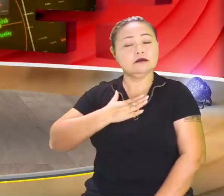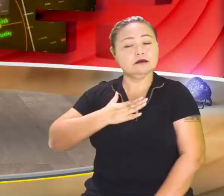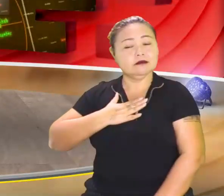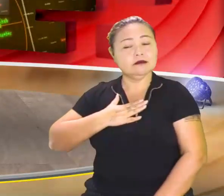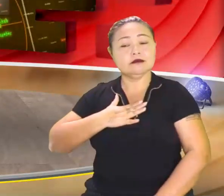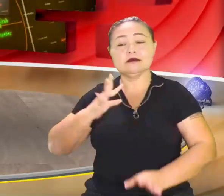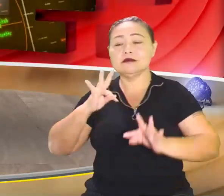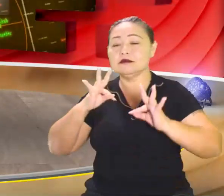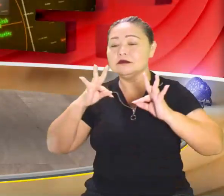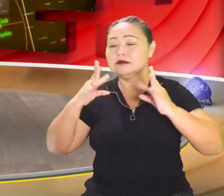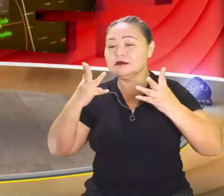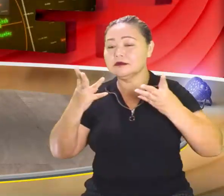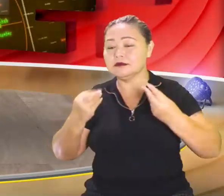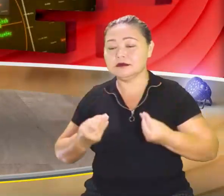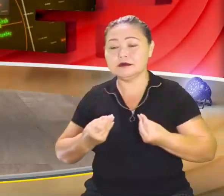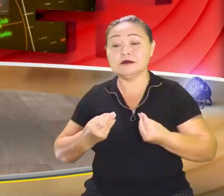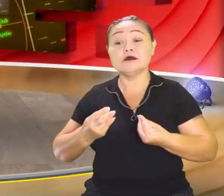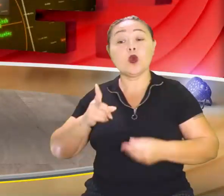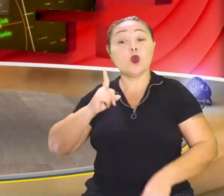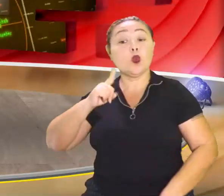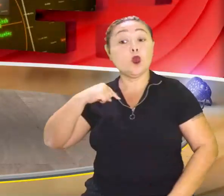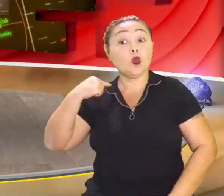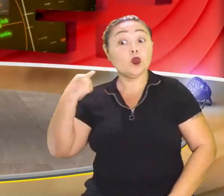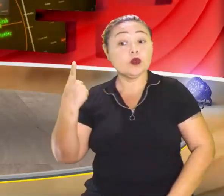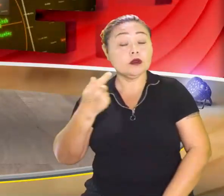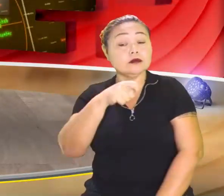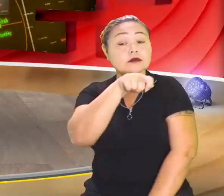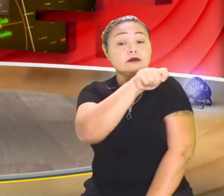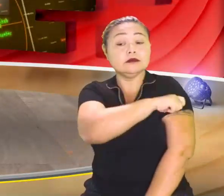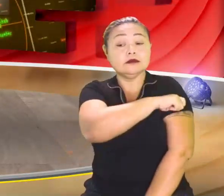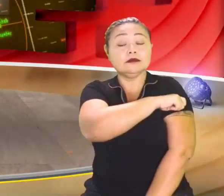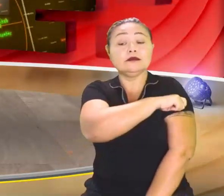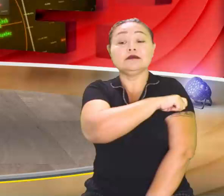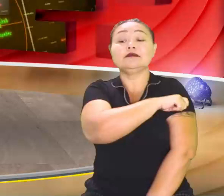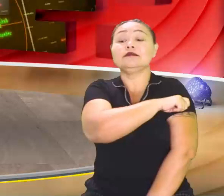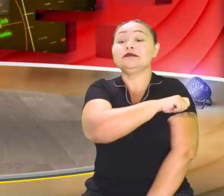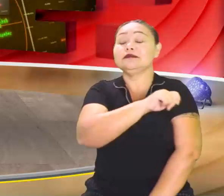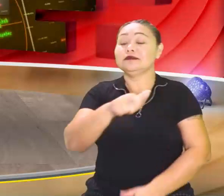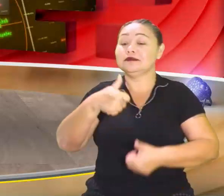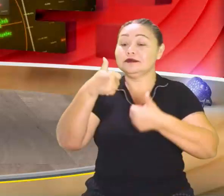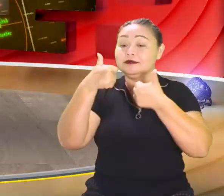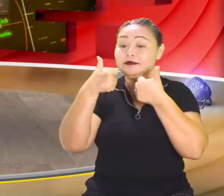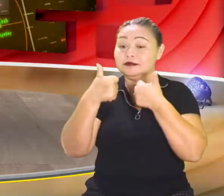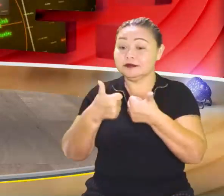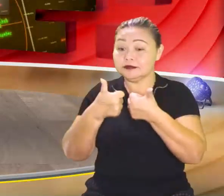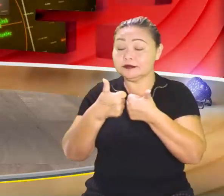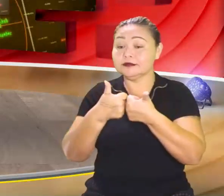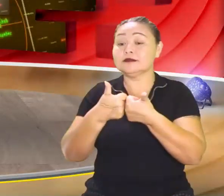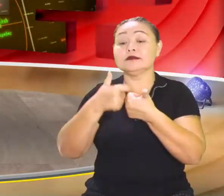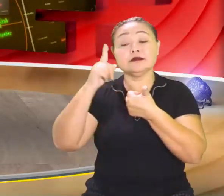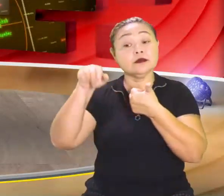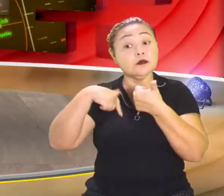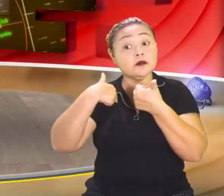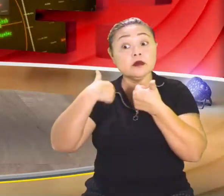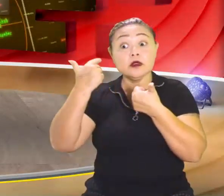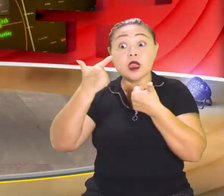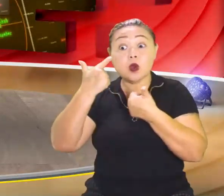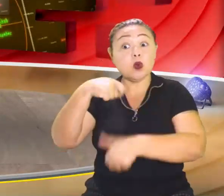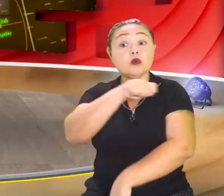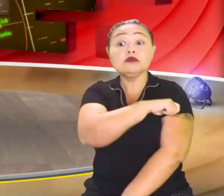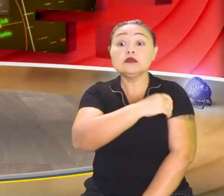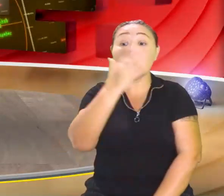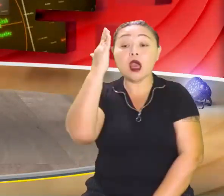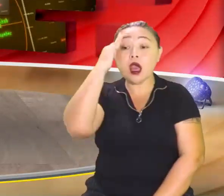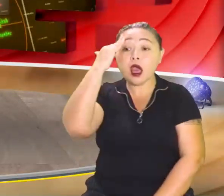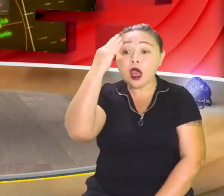calma, tudo para que o nosso aluno seja beneficiado e agraciado com o